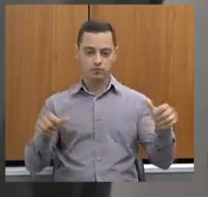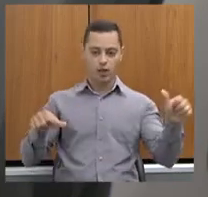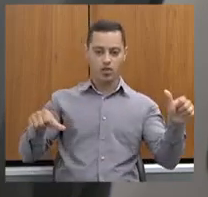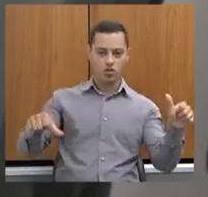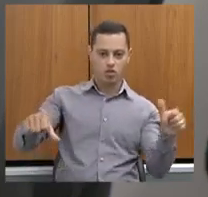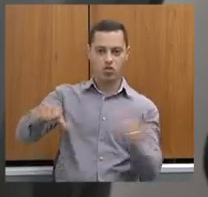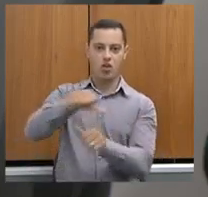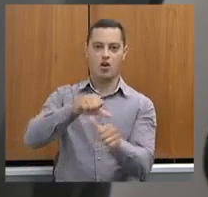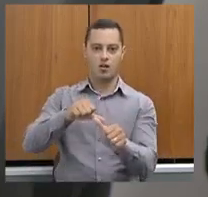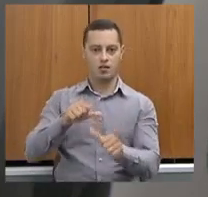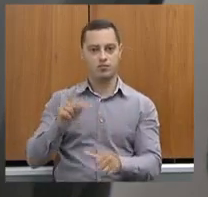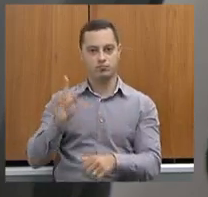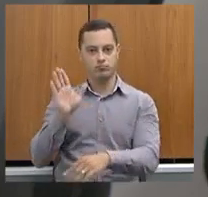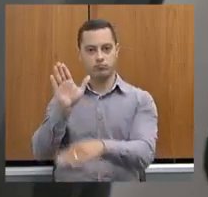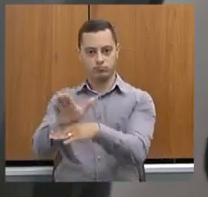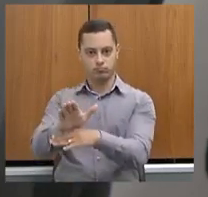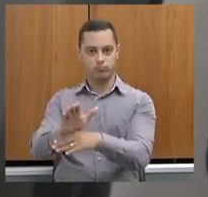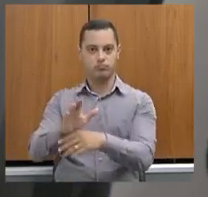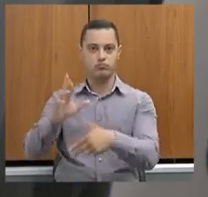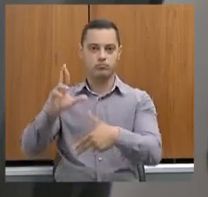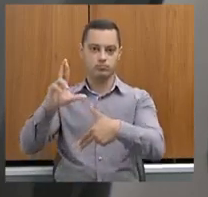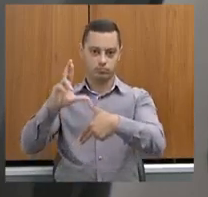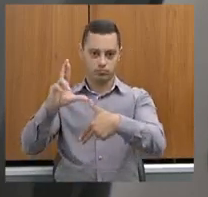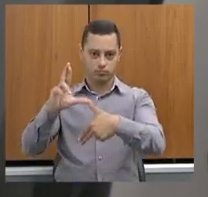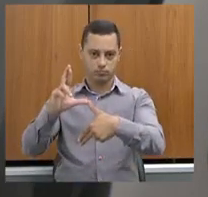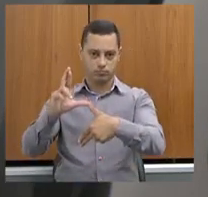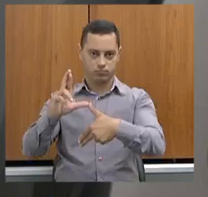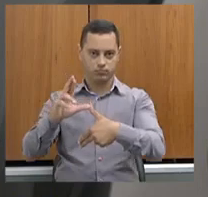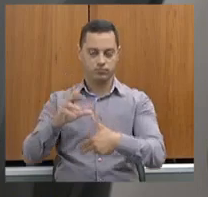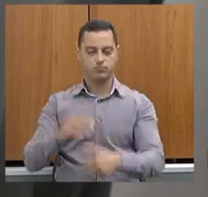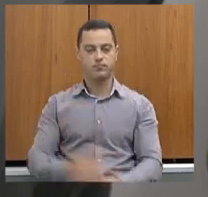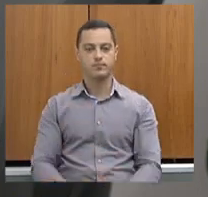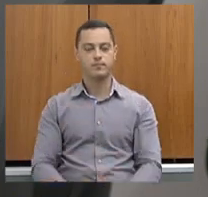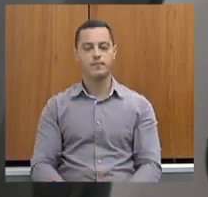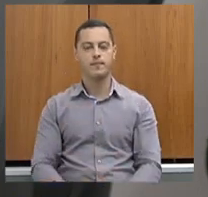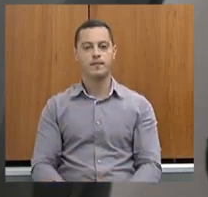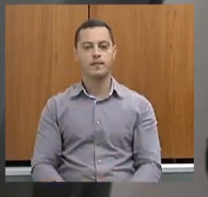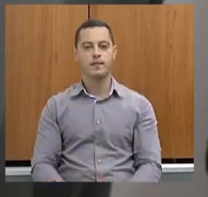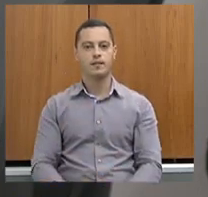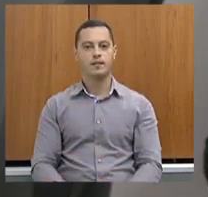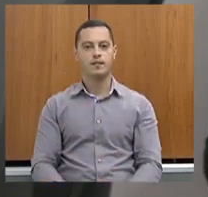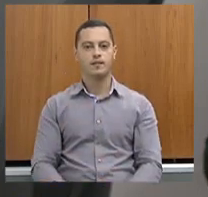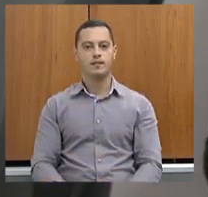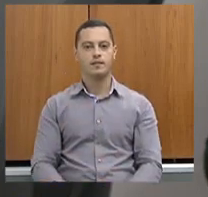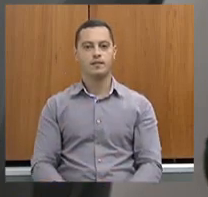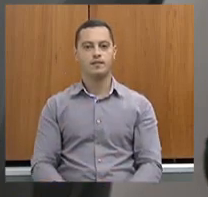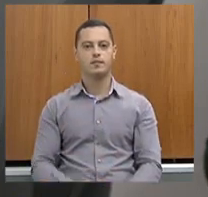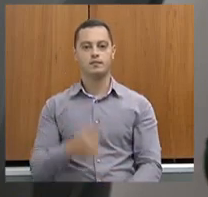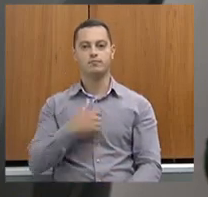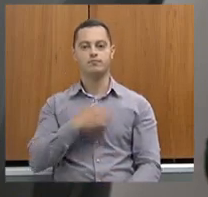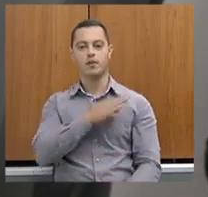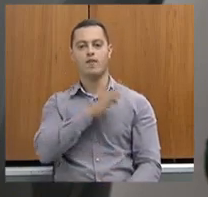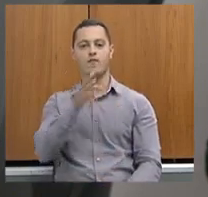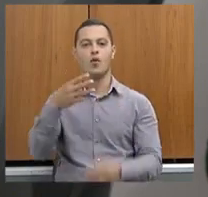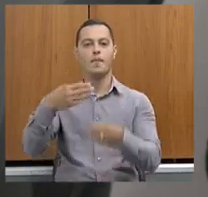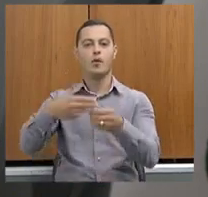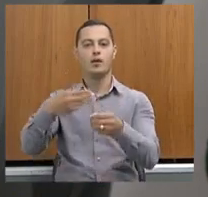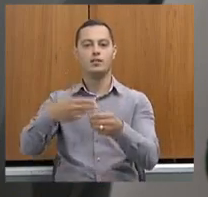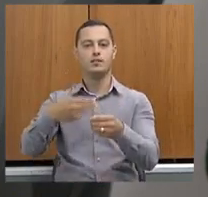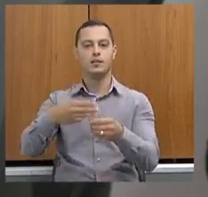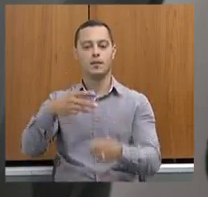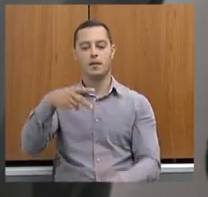Ribeirão das Neves Essa é a pontual estive durante a campanha no município de Paracatu